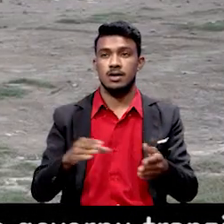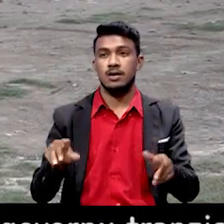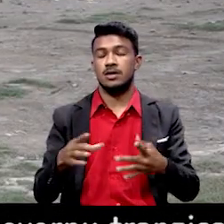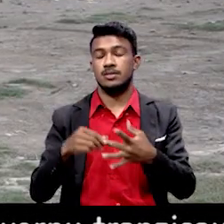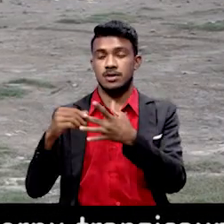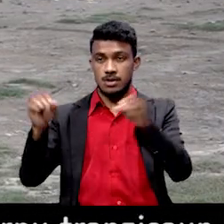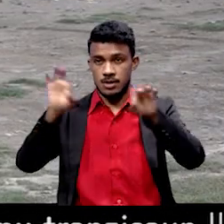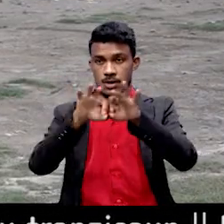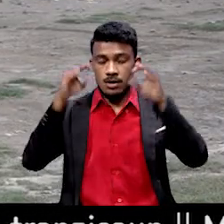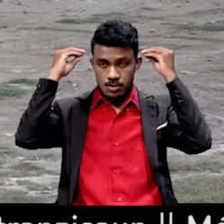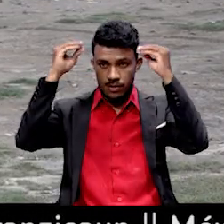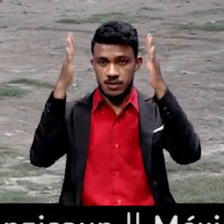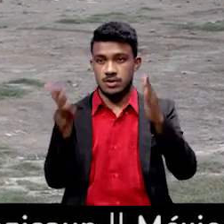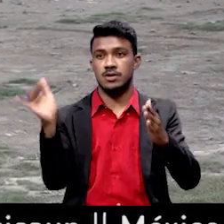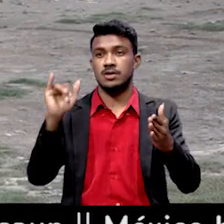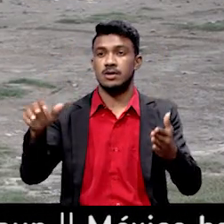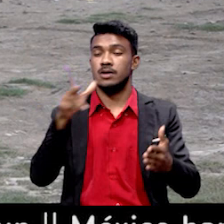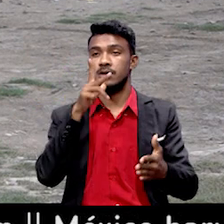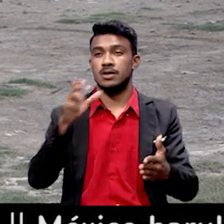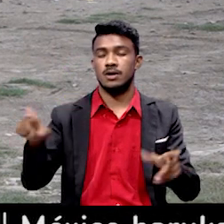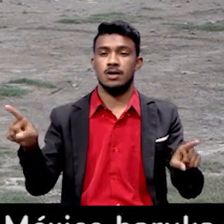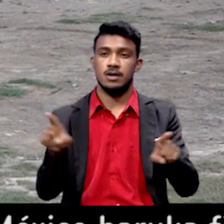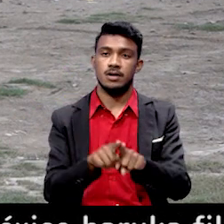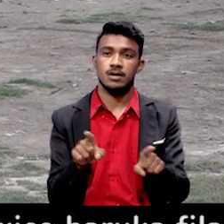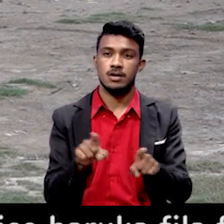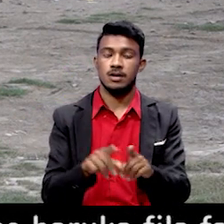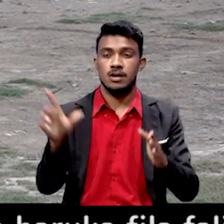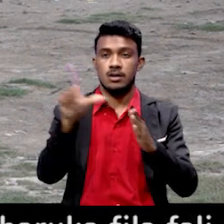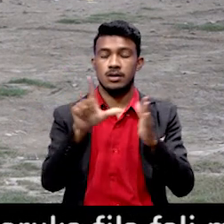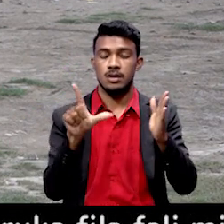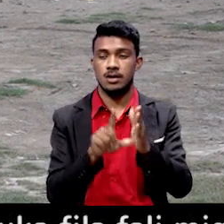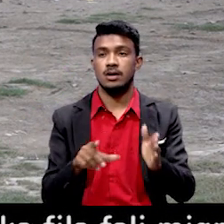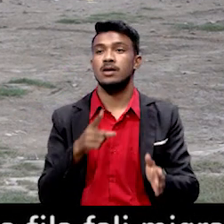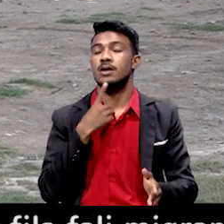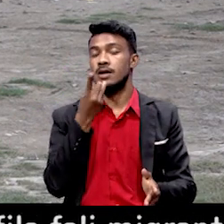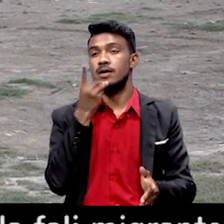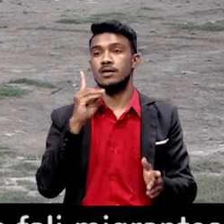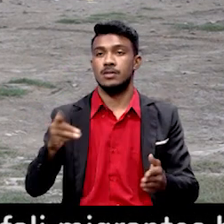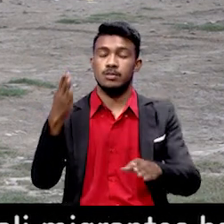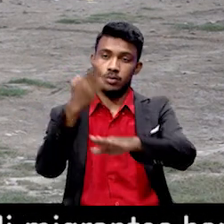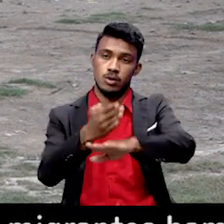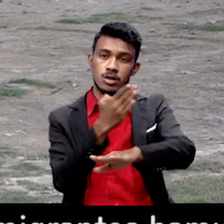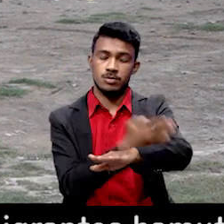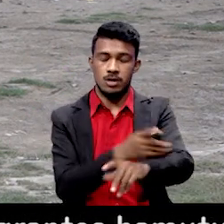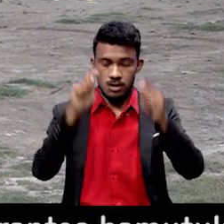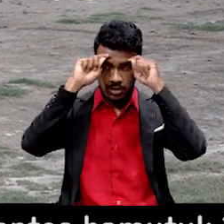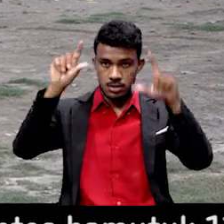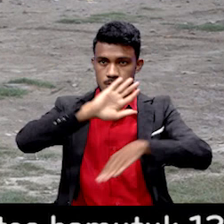Honune, lian português nebe sai lian oficial tuer Constituição Haruka, se buras ba cidadão Timor-Leste